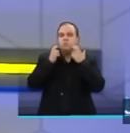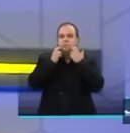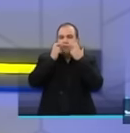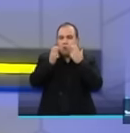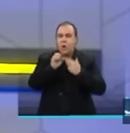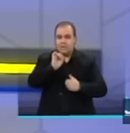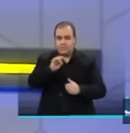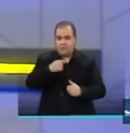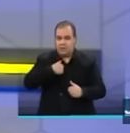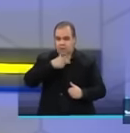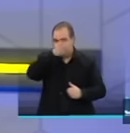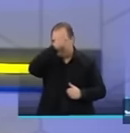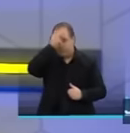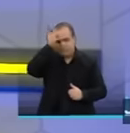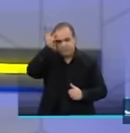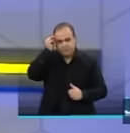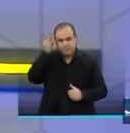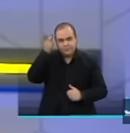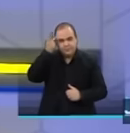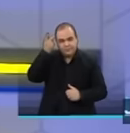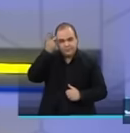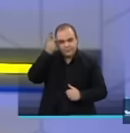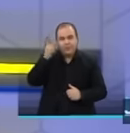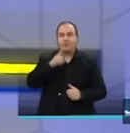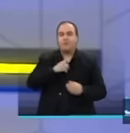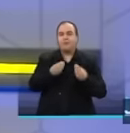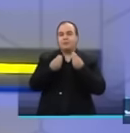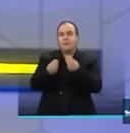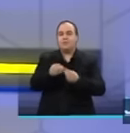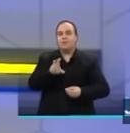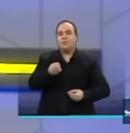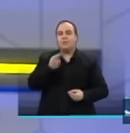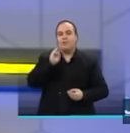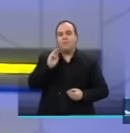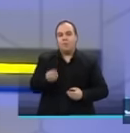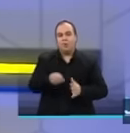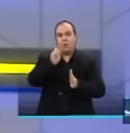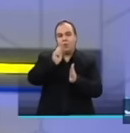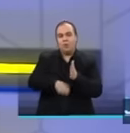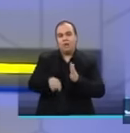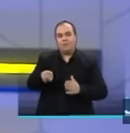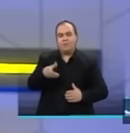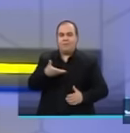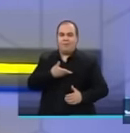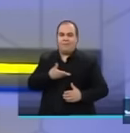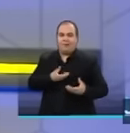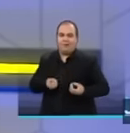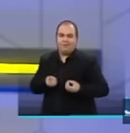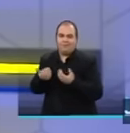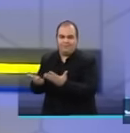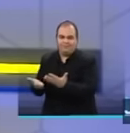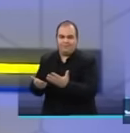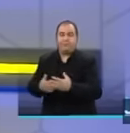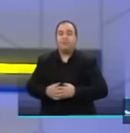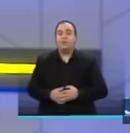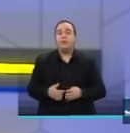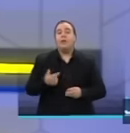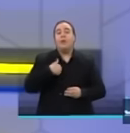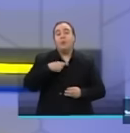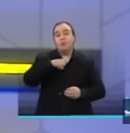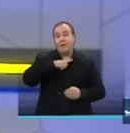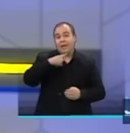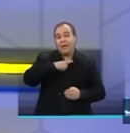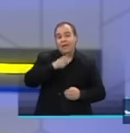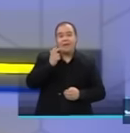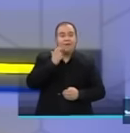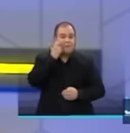como prefeito de São Paulo, tivesse dado 50 milhões em contratos para um compadre. Eu teria vergonha se eu, no meio de